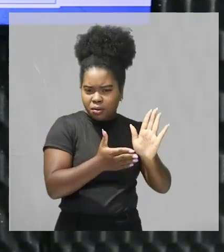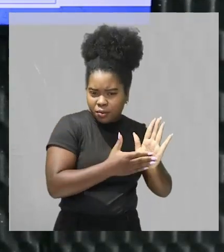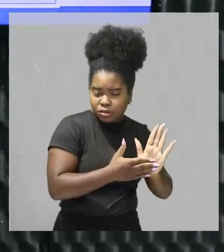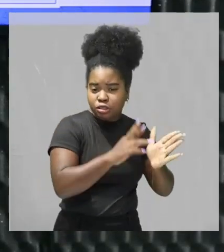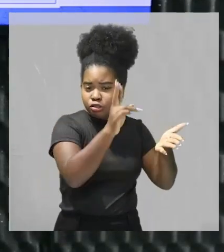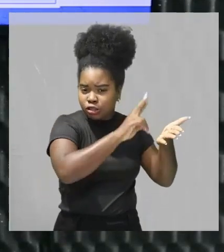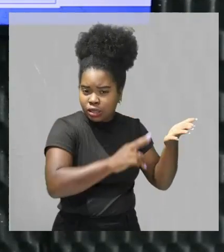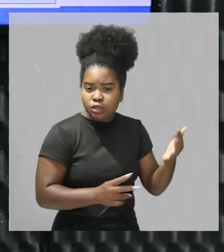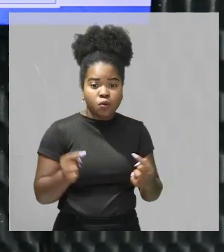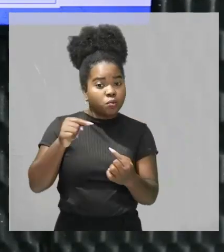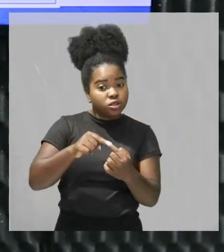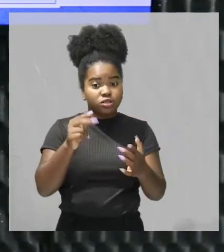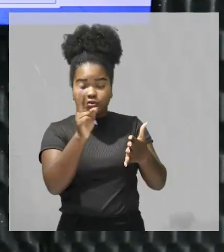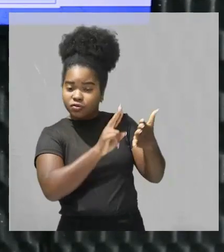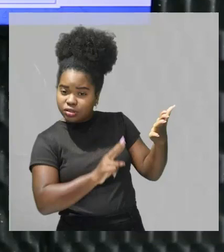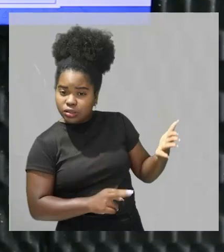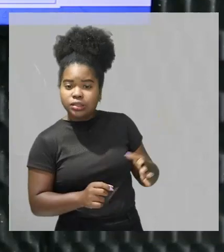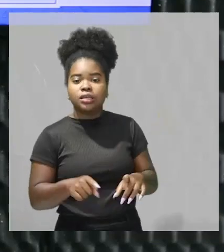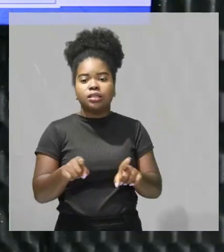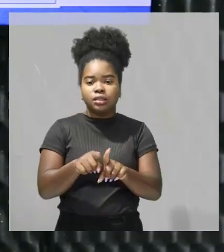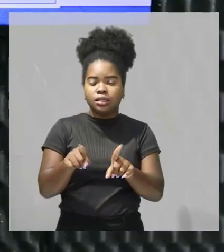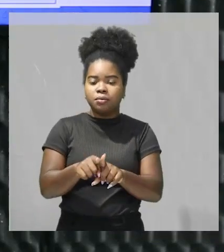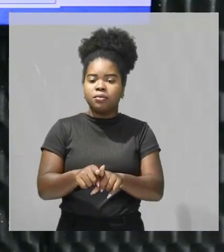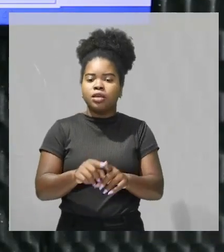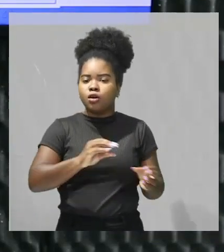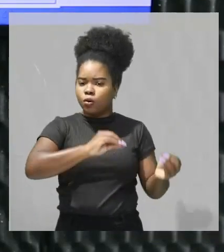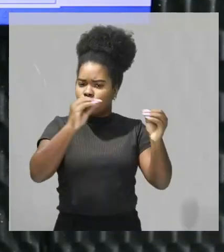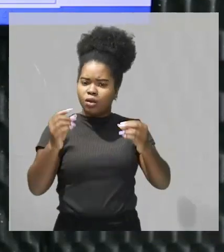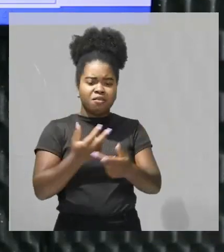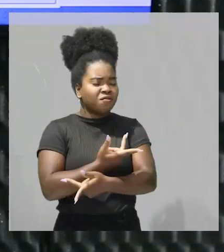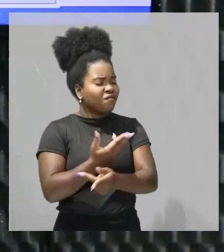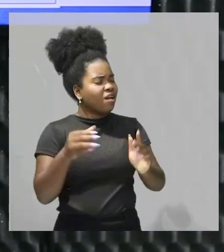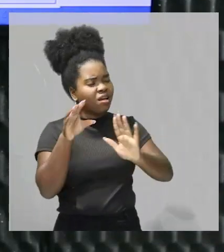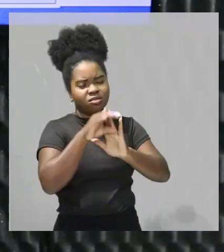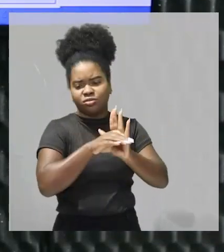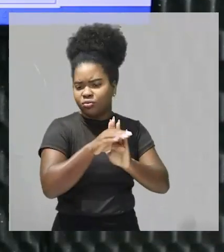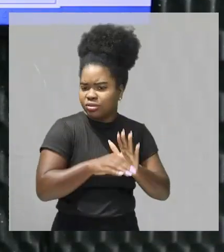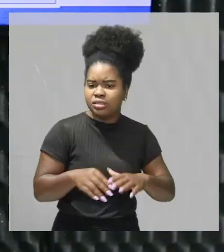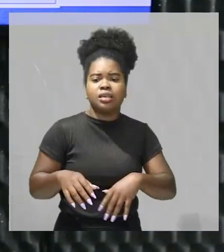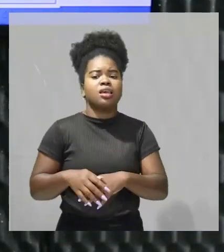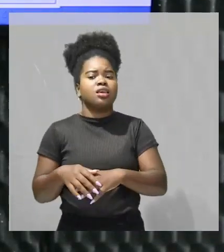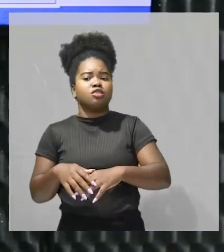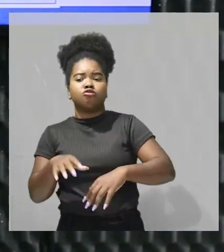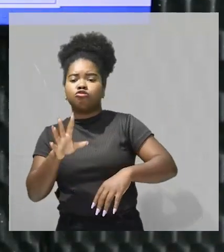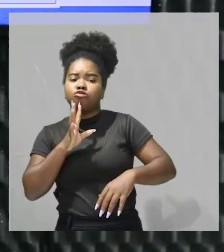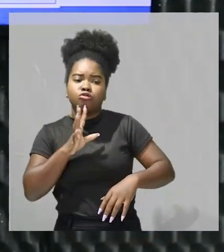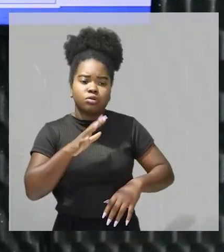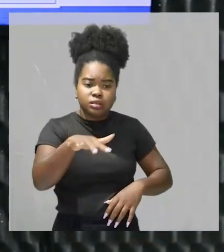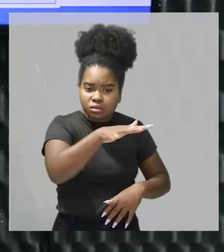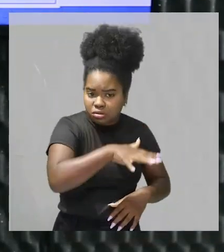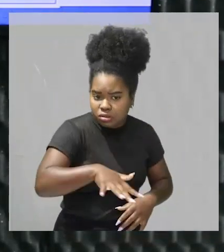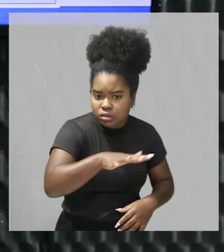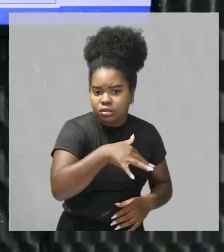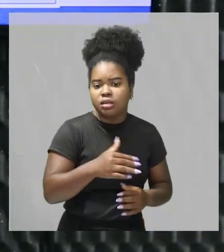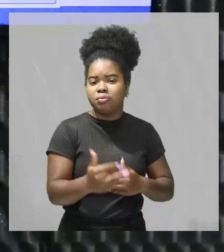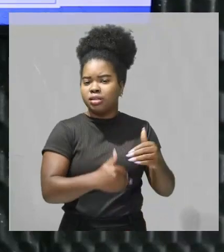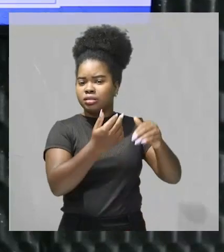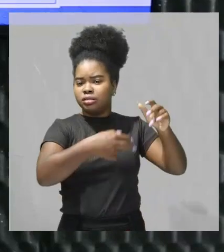das várias áreas de conhecimento para desenvolver o tema, dentro dos limites estruturais do texto